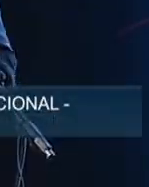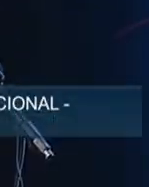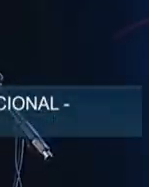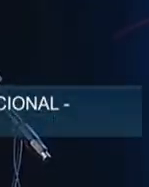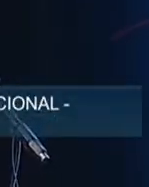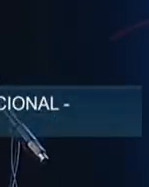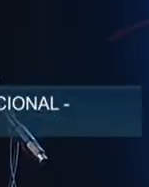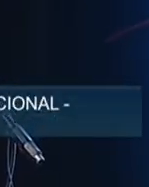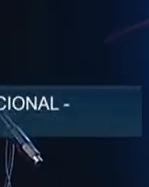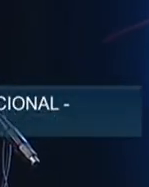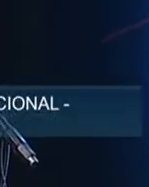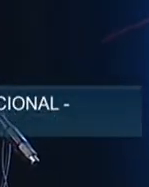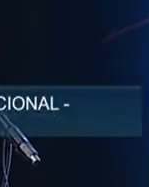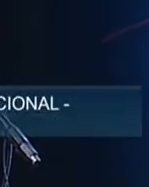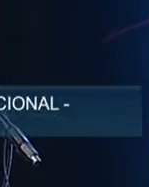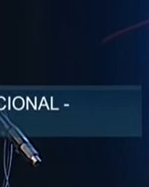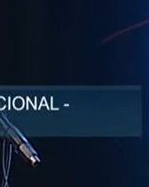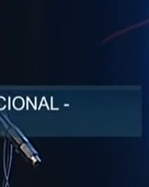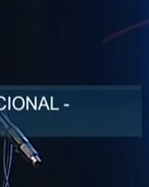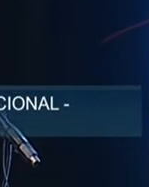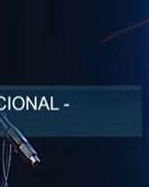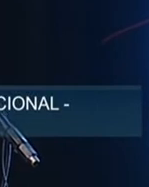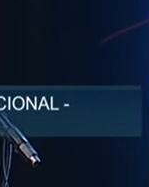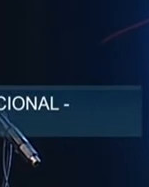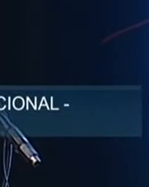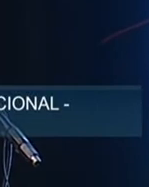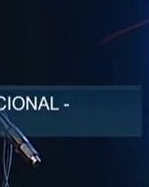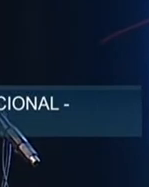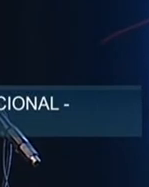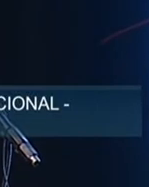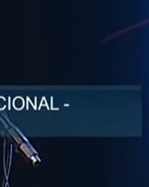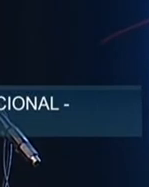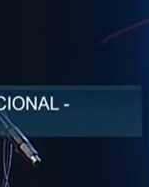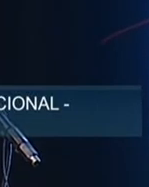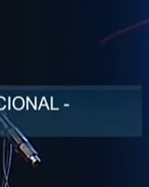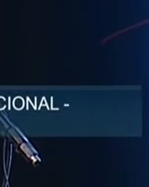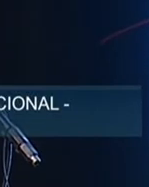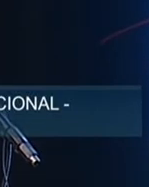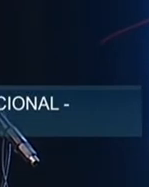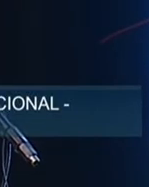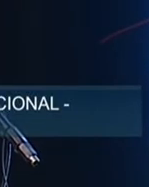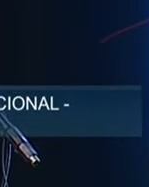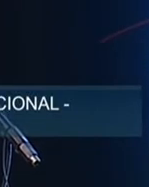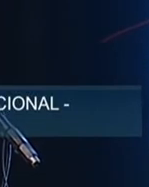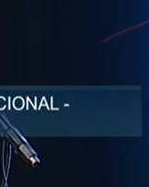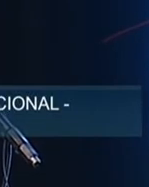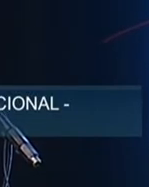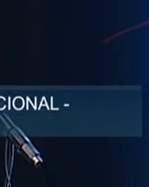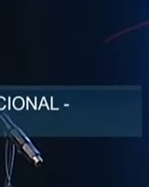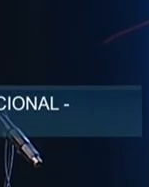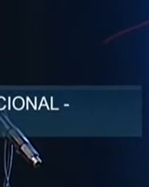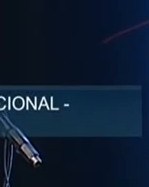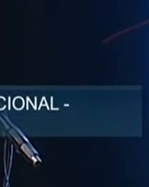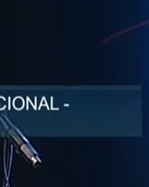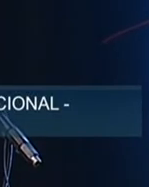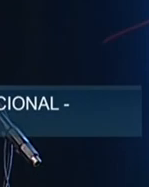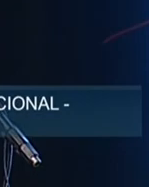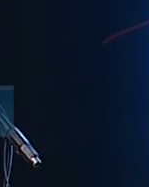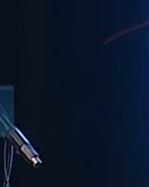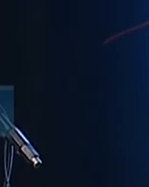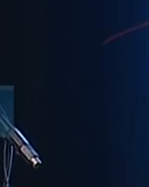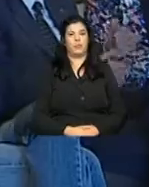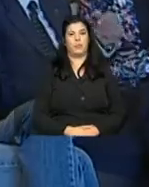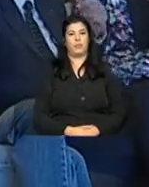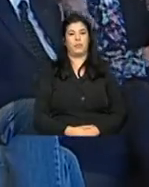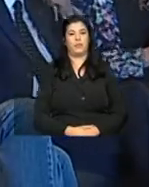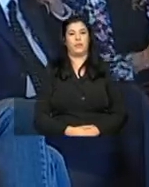Para fazer o uso da palavra, o senhor Marcelo Neri, ministro de Estado-chefe da Secretaria de Assuntos Estratégicos da Presidência da